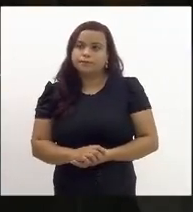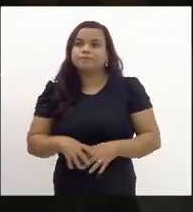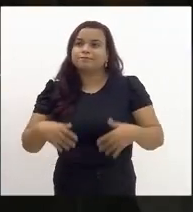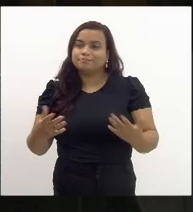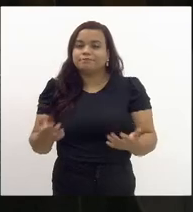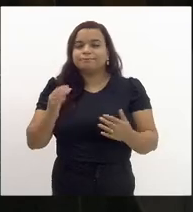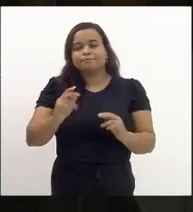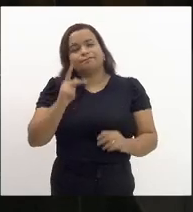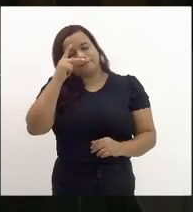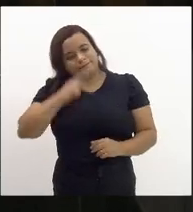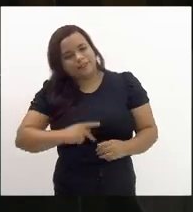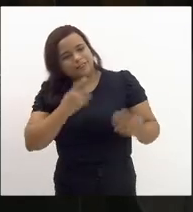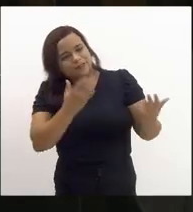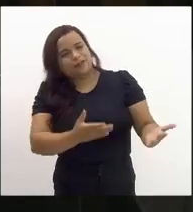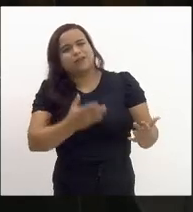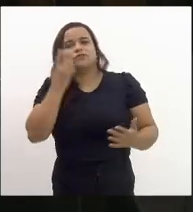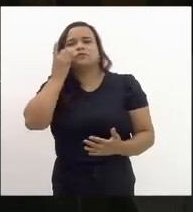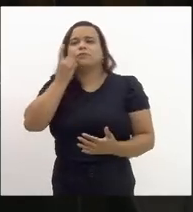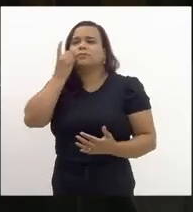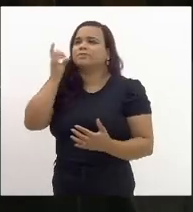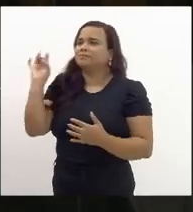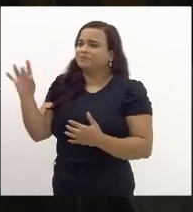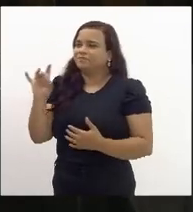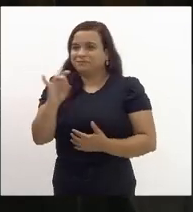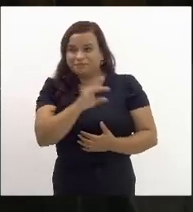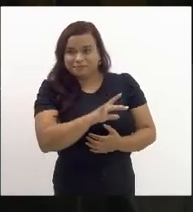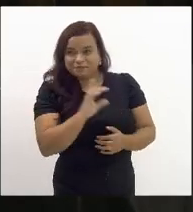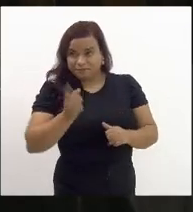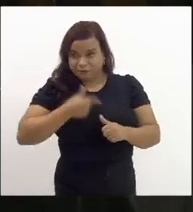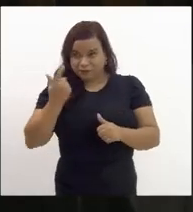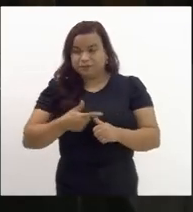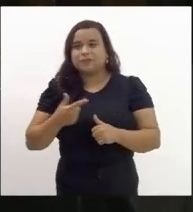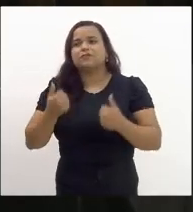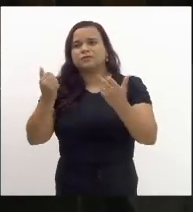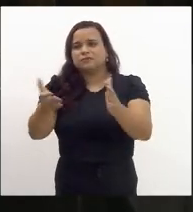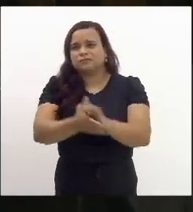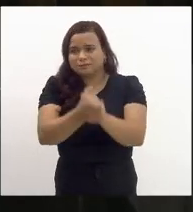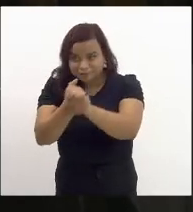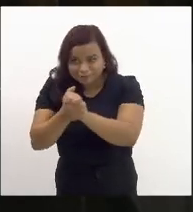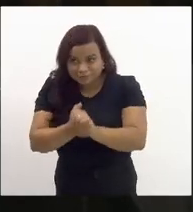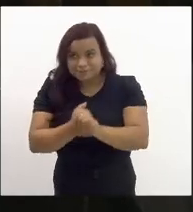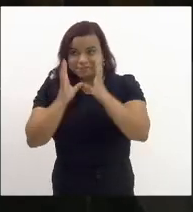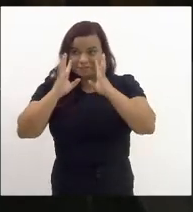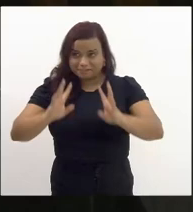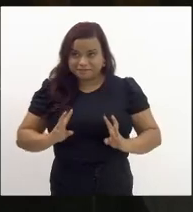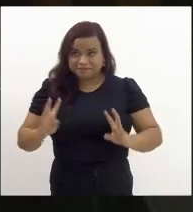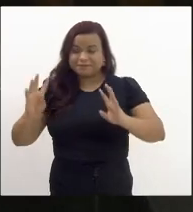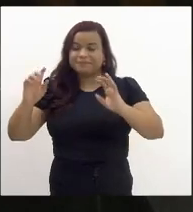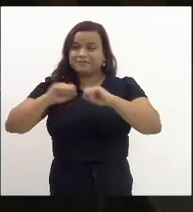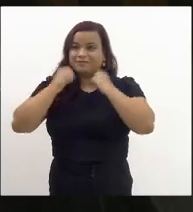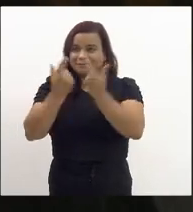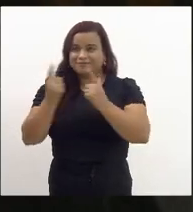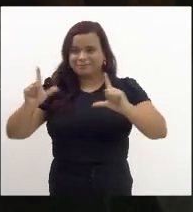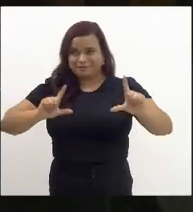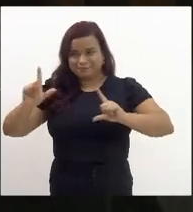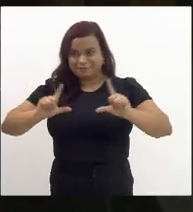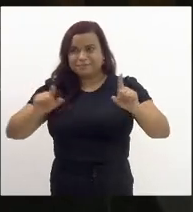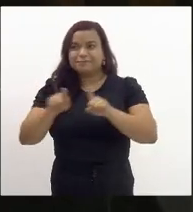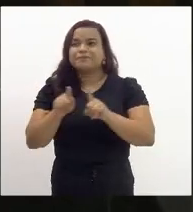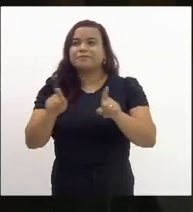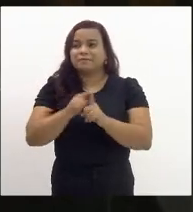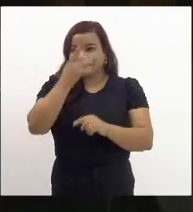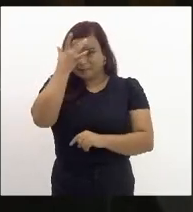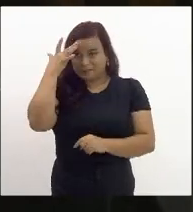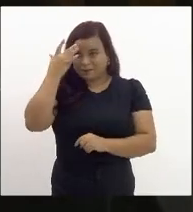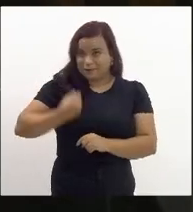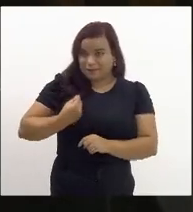Senhora presidente, senhores deputados, quero em primeiro lugar saudar a todos que nos assistem pela TV Alerj, a todos os presentes, servidores